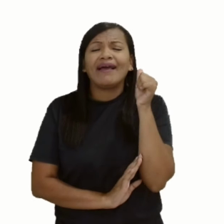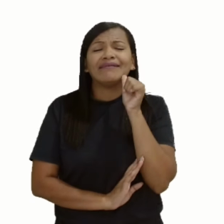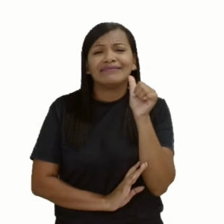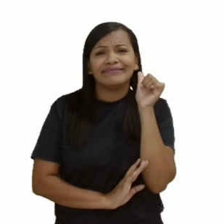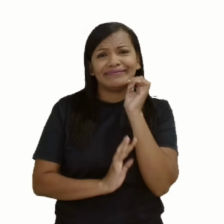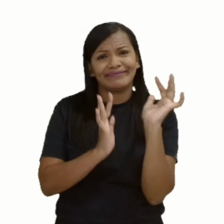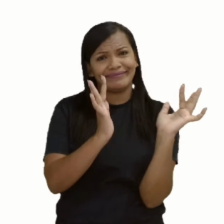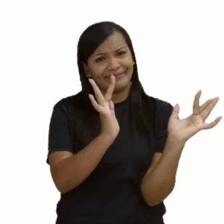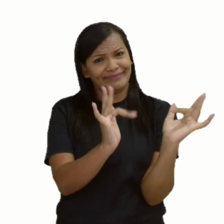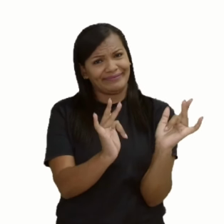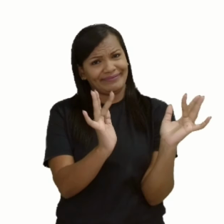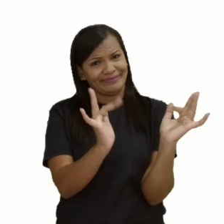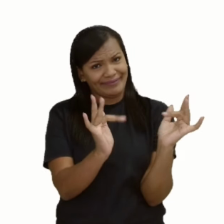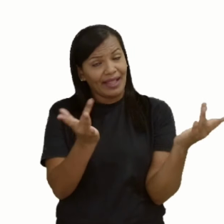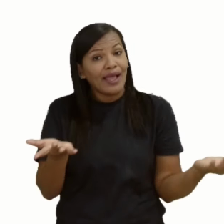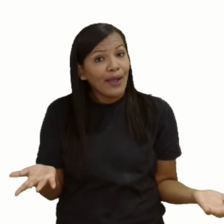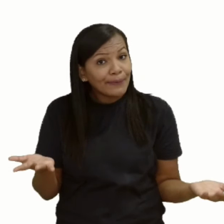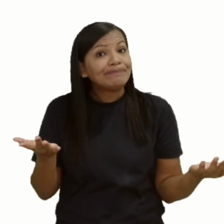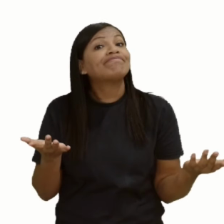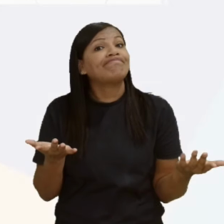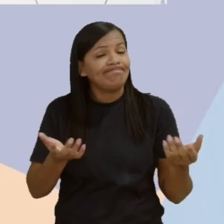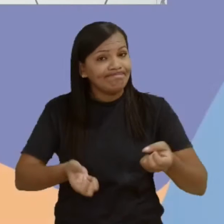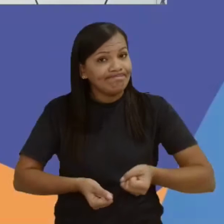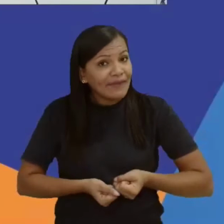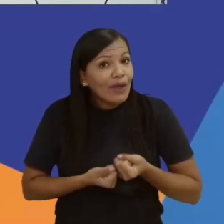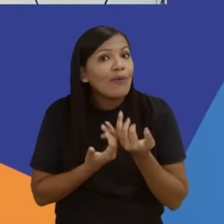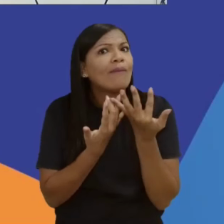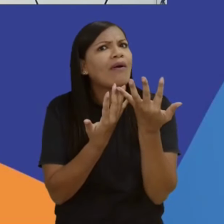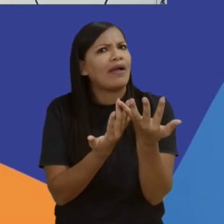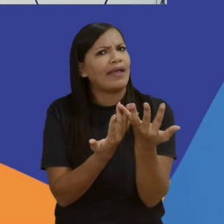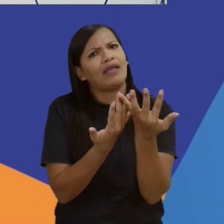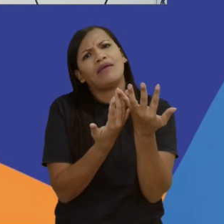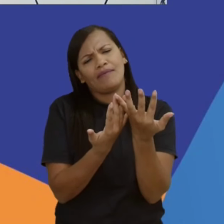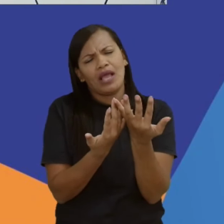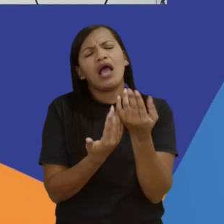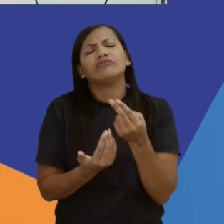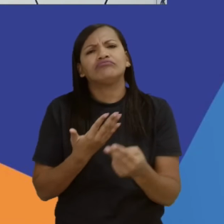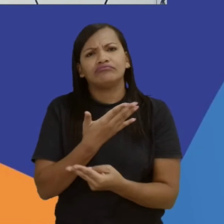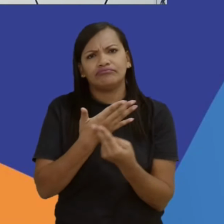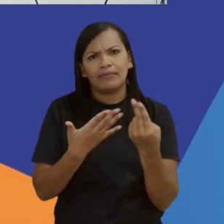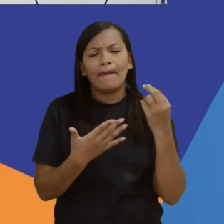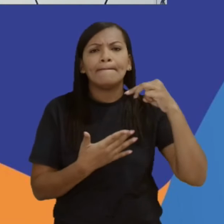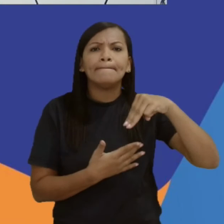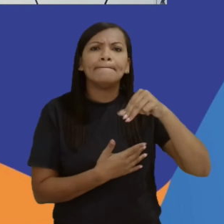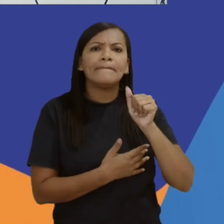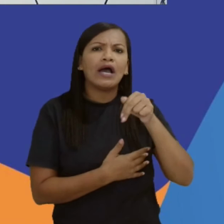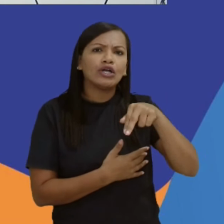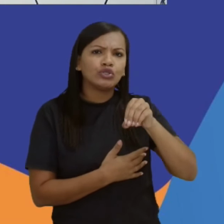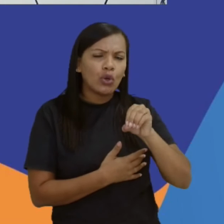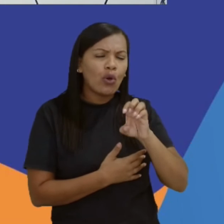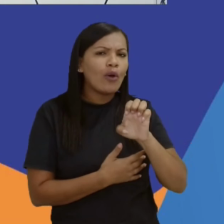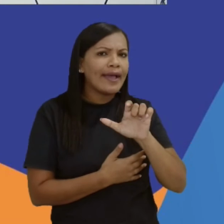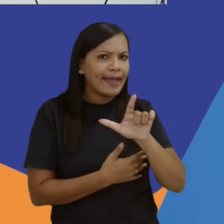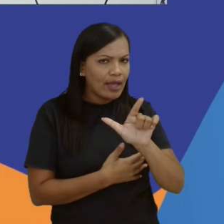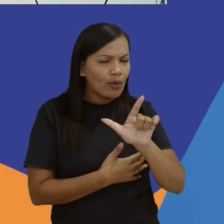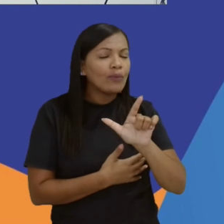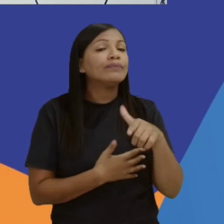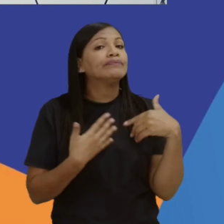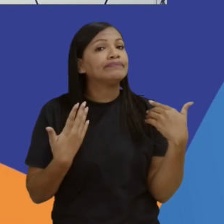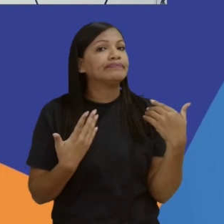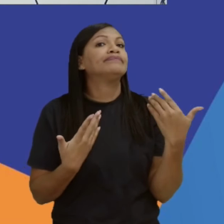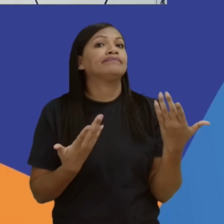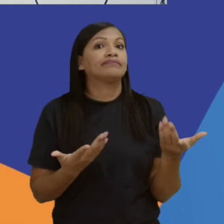poema de Manuel Bandeira. Simples, fácil. E a questão pede o